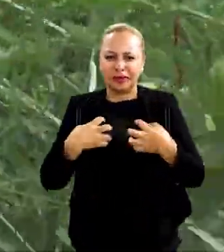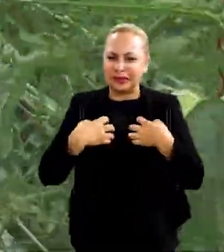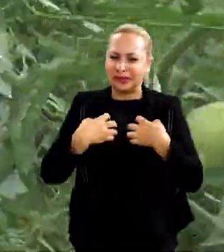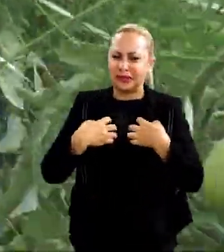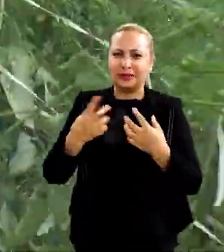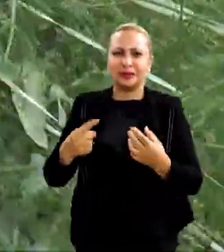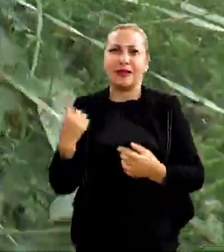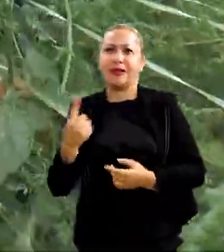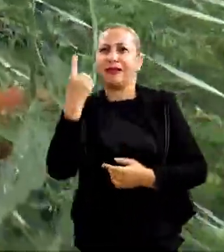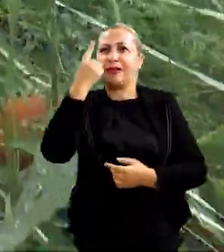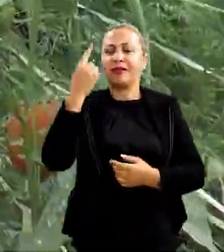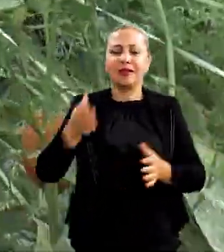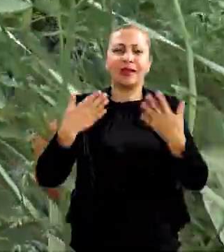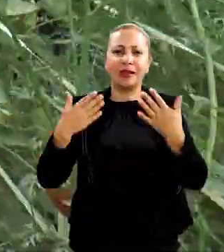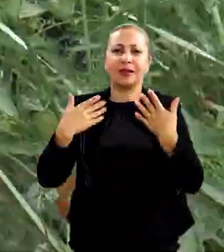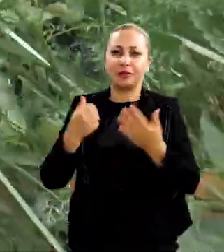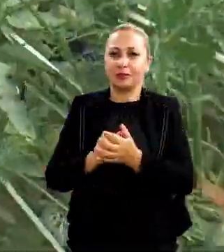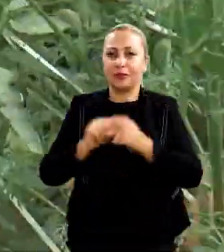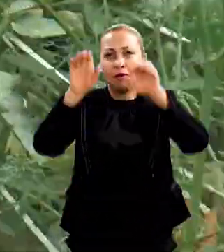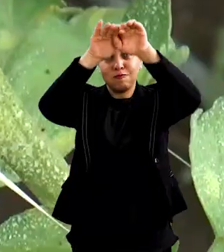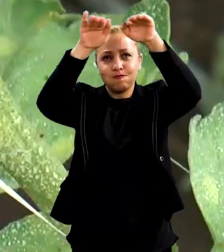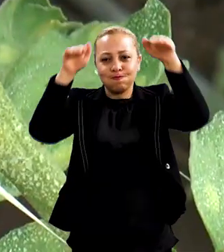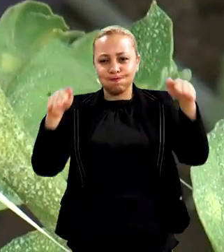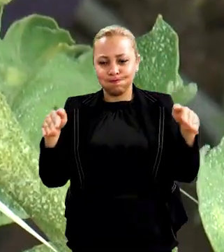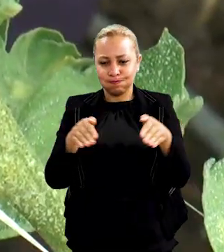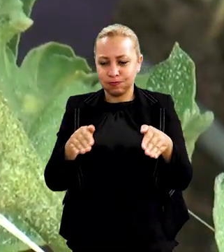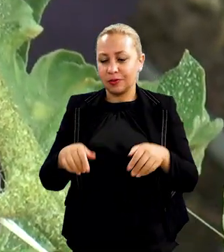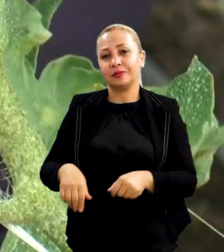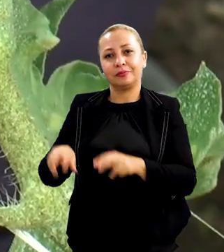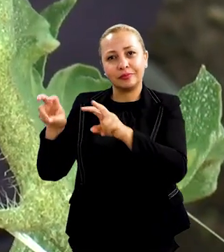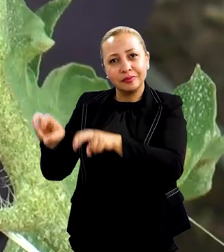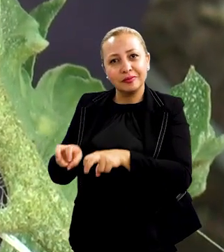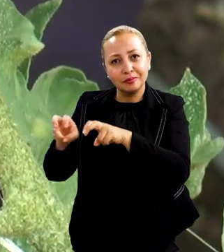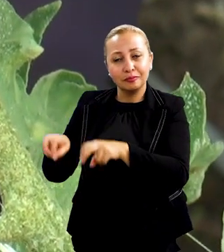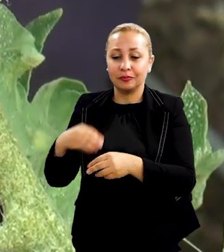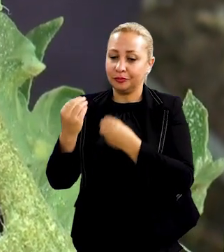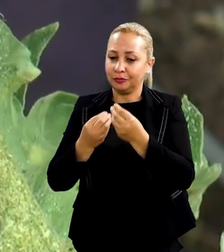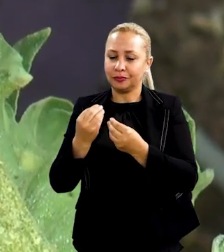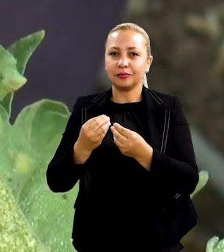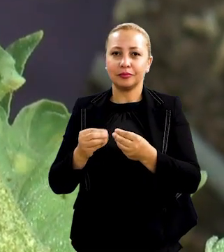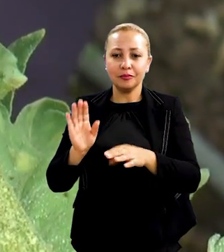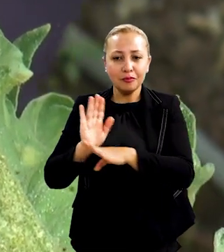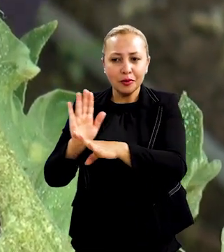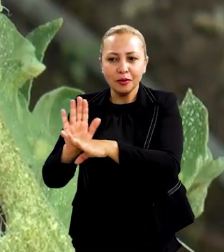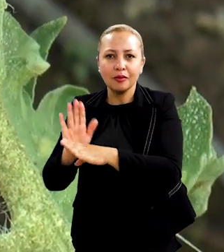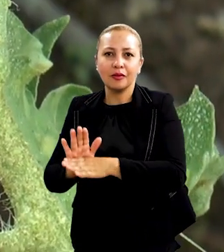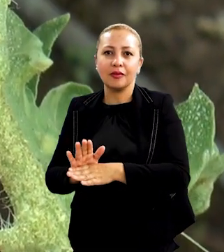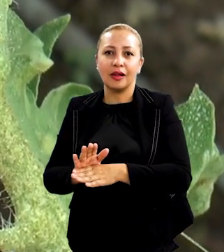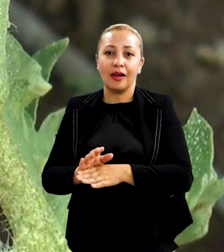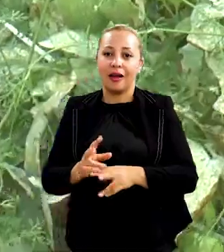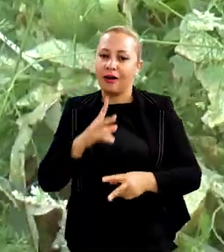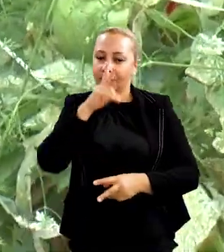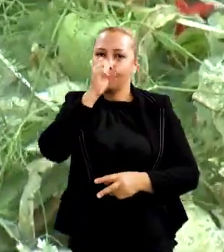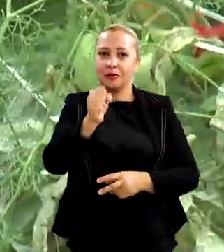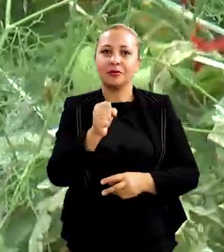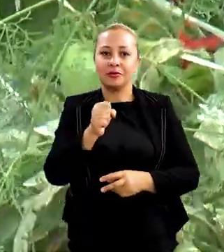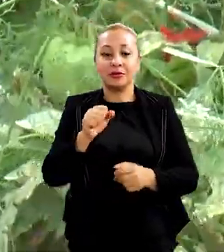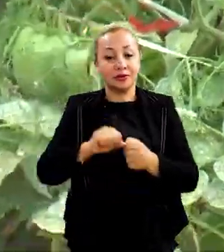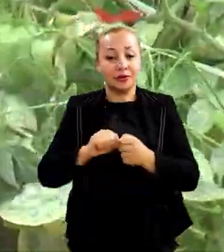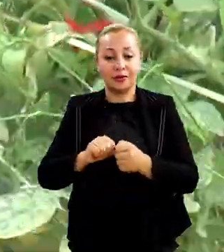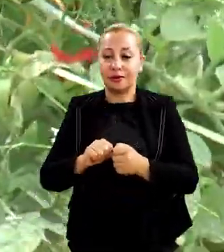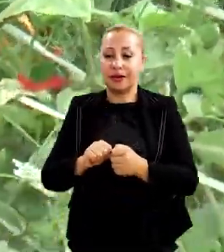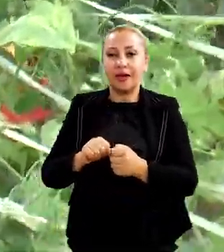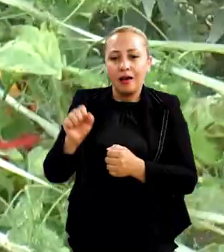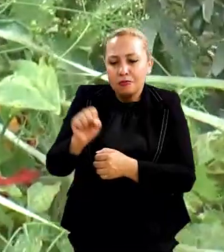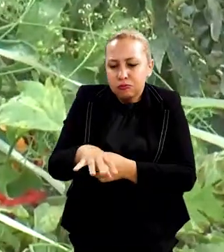estressante, de elevada temperatura, que é uma estufa agrícola, né? Então, como é que a gente faz para promover a resistência do tomateiro aqui? A gente faz uma adubação do